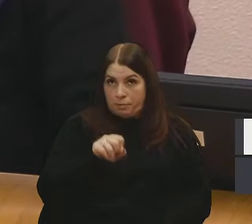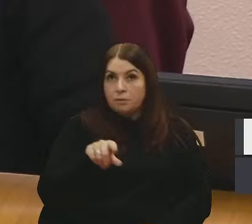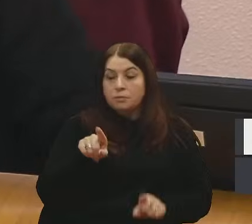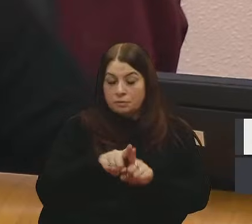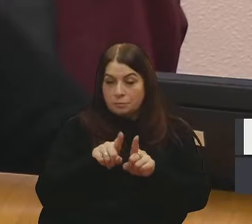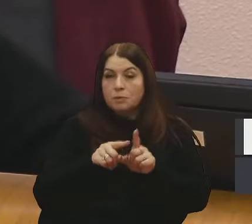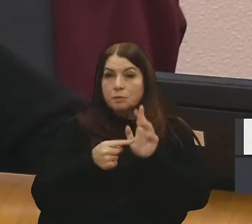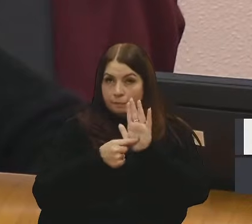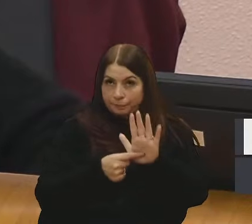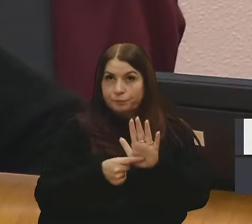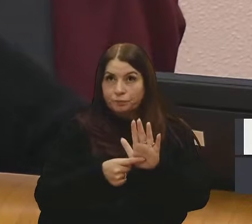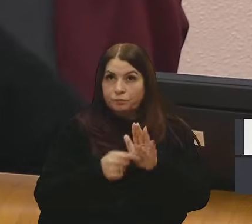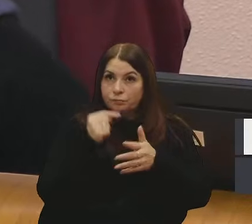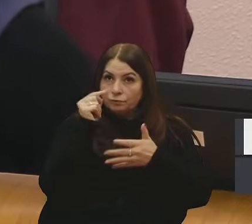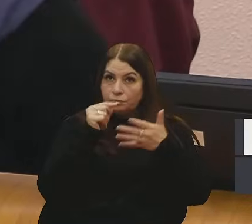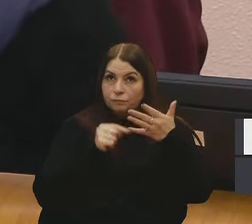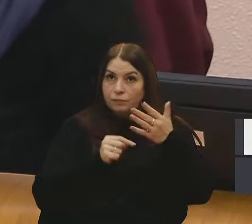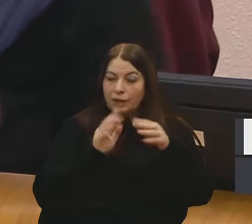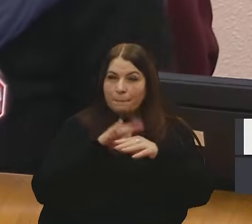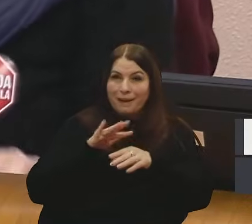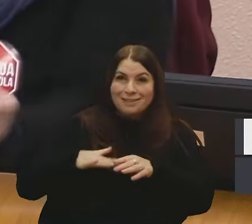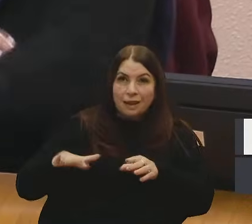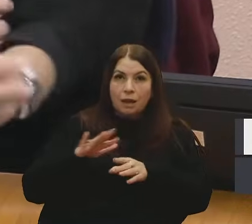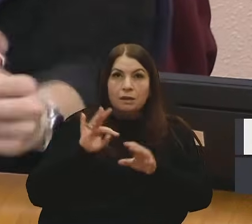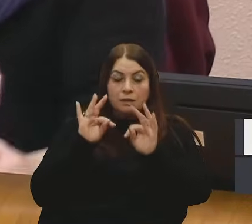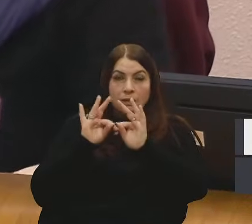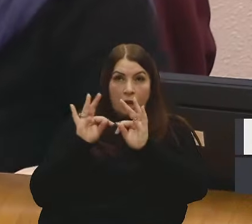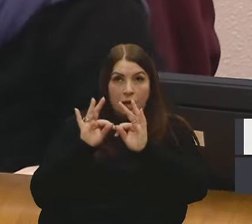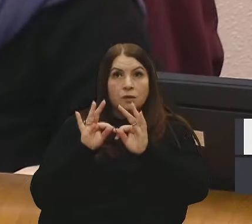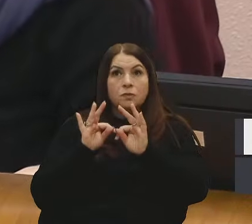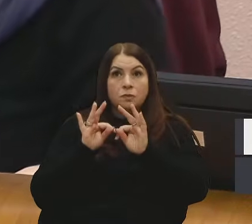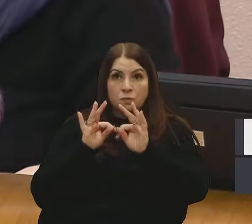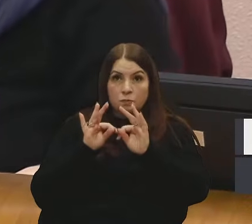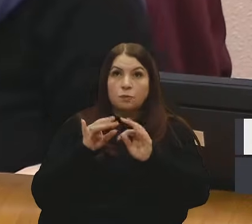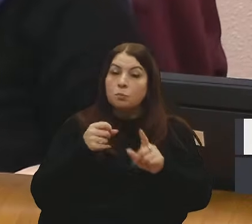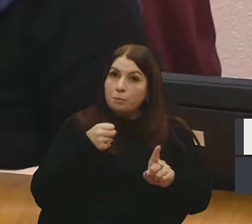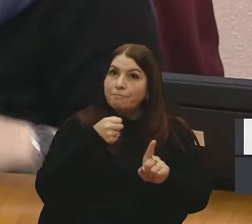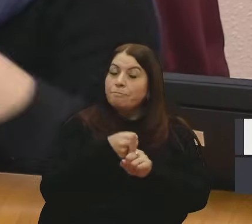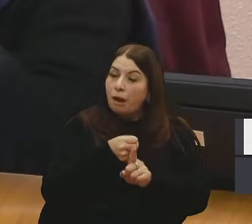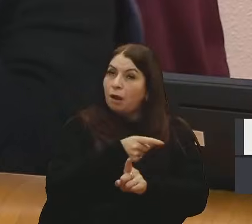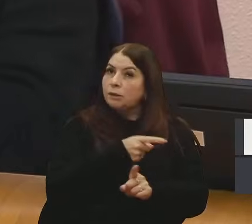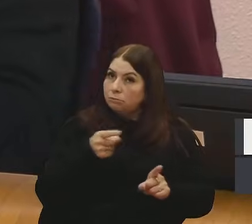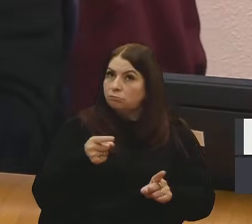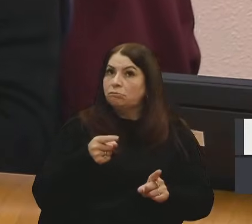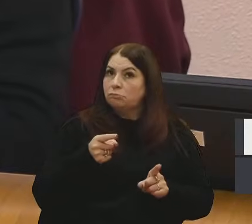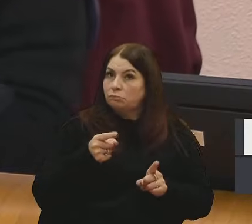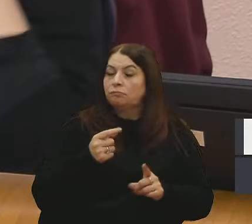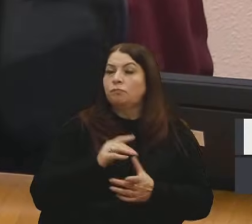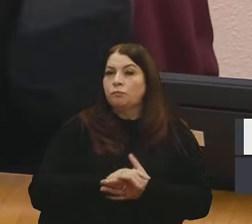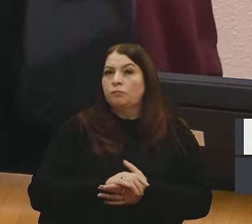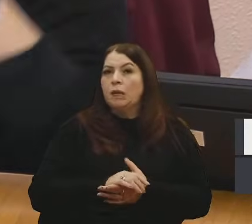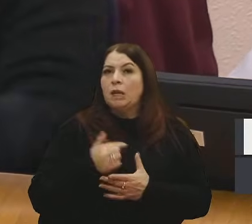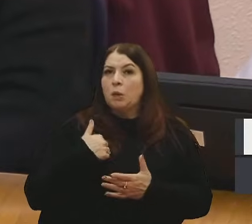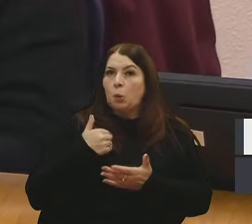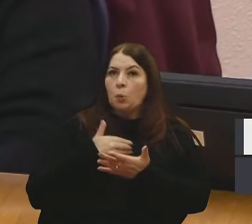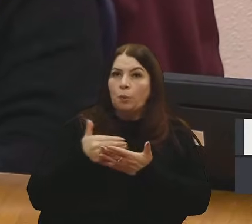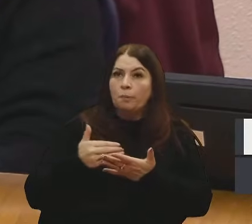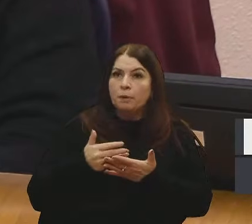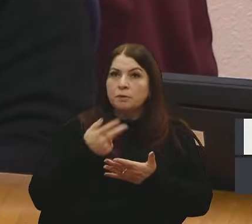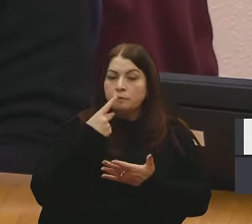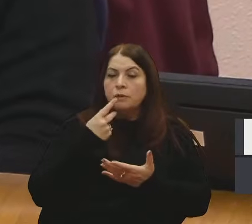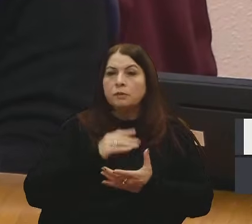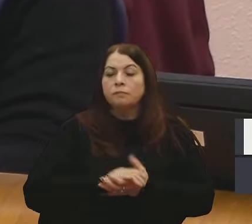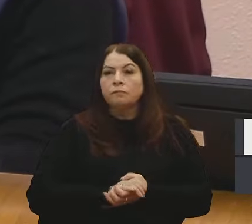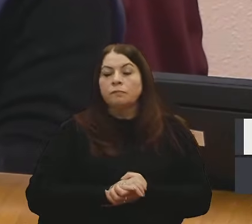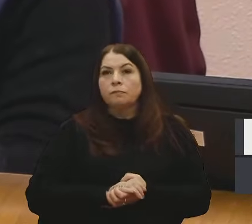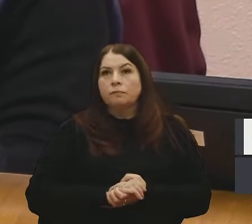que vai trazer elementos mais técnicos sobre esse modelo, como impacta. Eu começo passando,